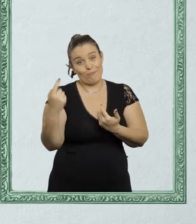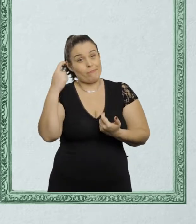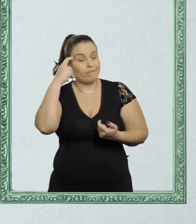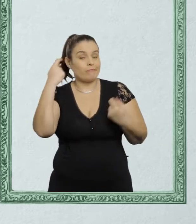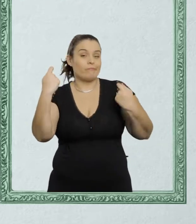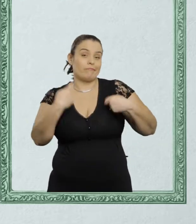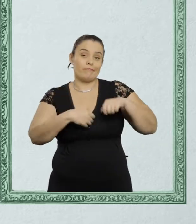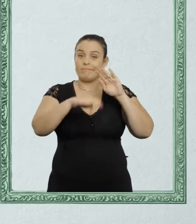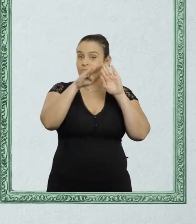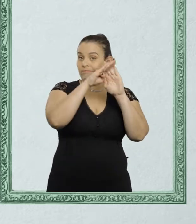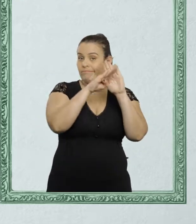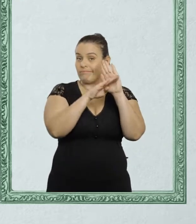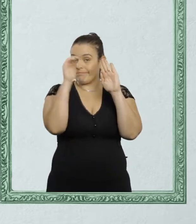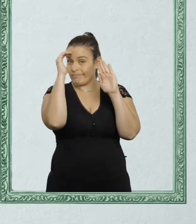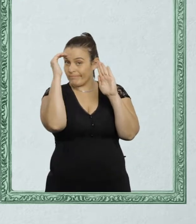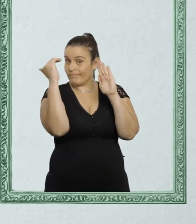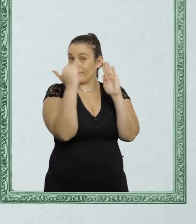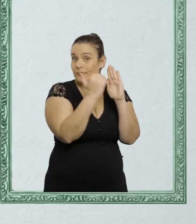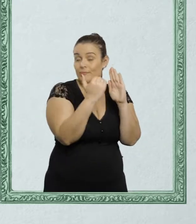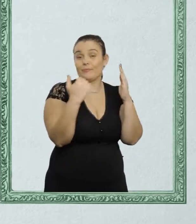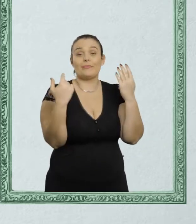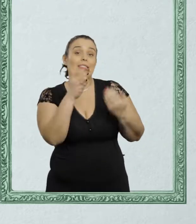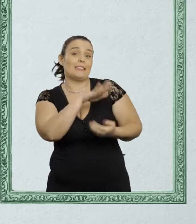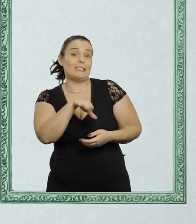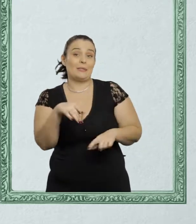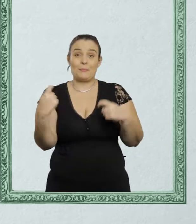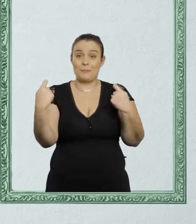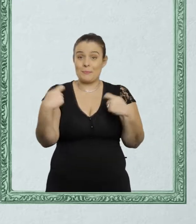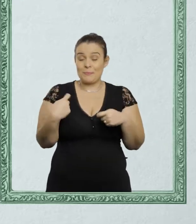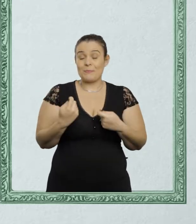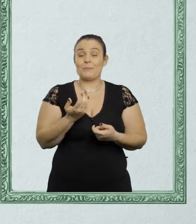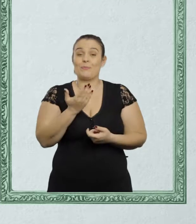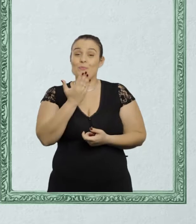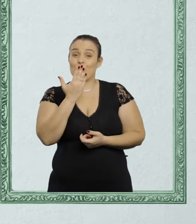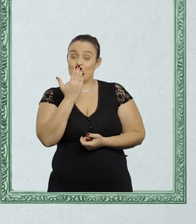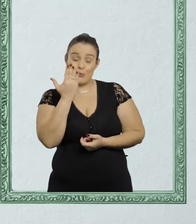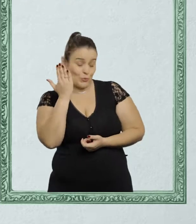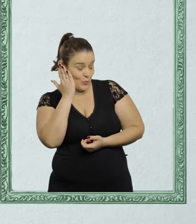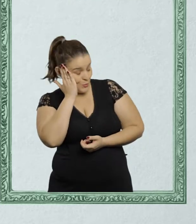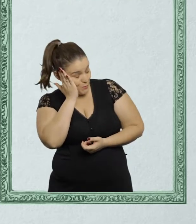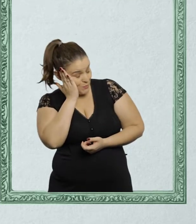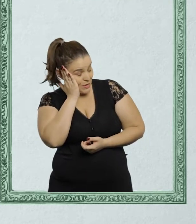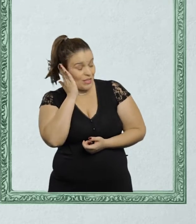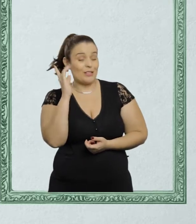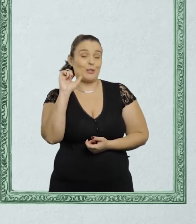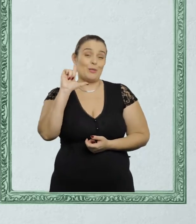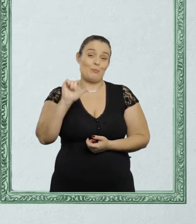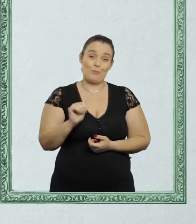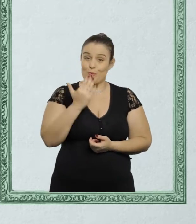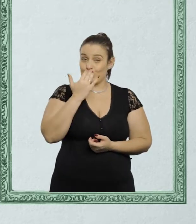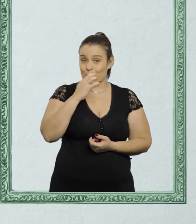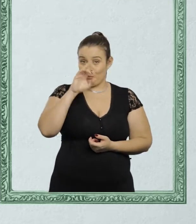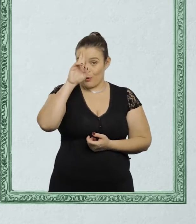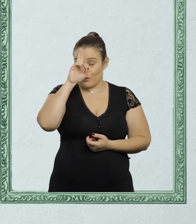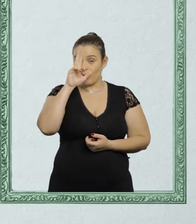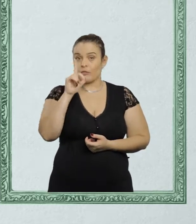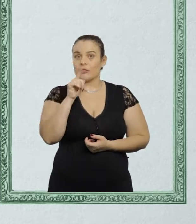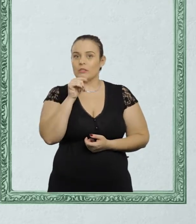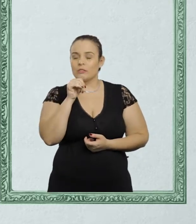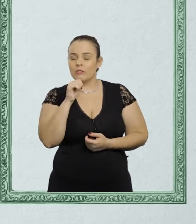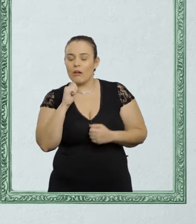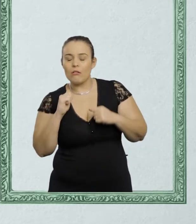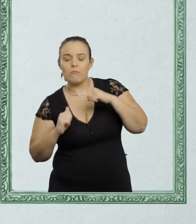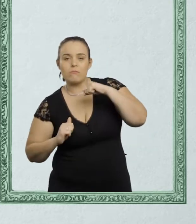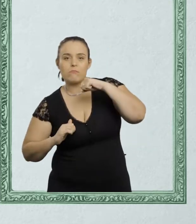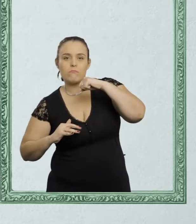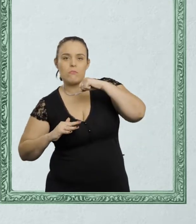que seguir as regras. As crianças tinham que dormir meia hora depois do almoço. A água subiu.